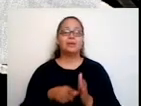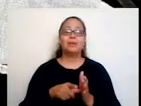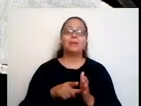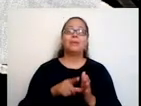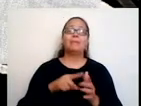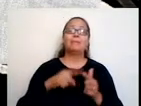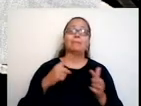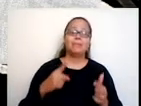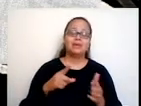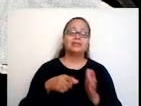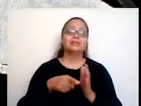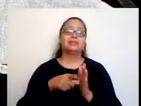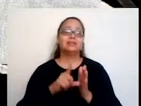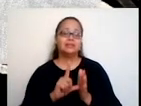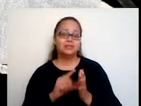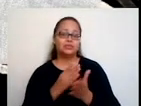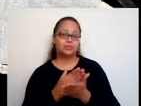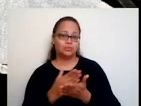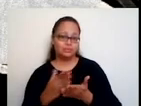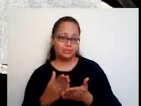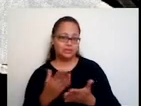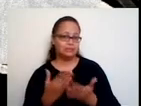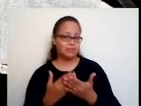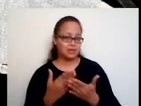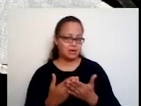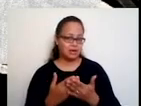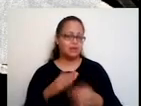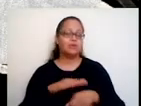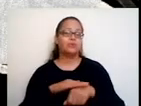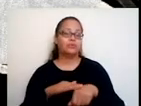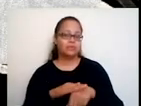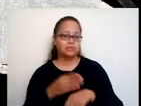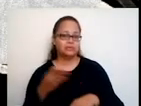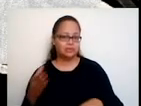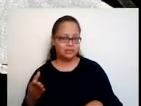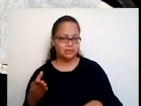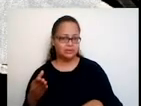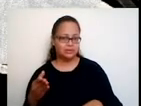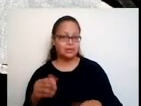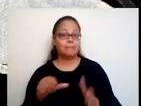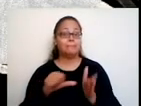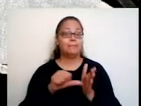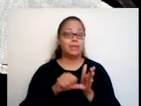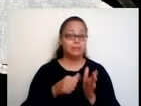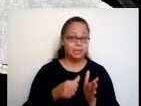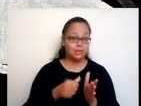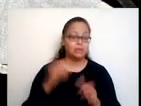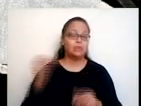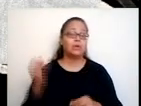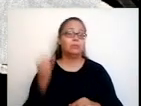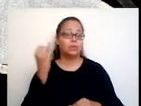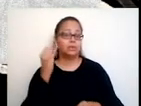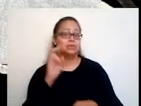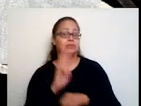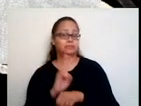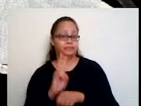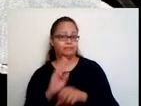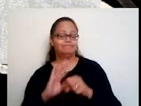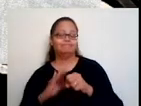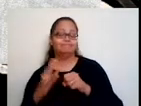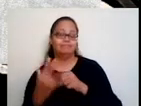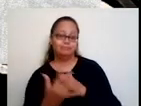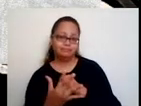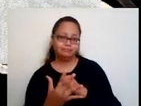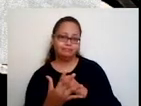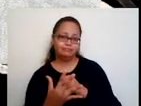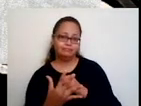começarmos, gostaria de dar uma palavrinha com vocês. Primeiramente, gostaria de reforçar a importância de vocês se cuidarem nesse